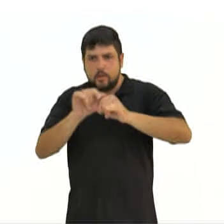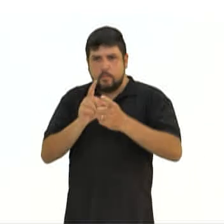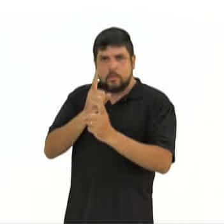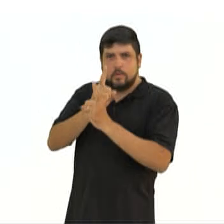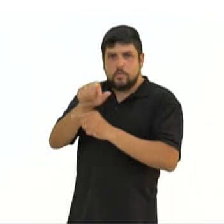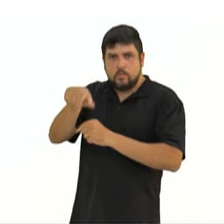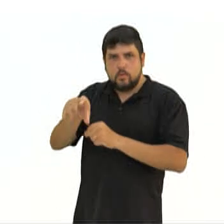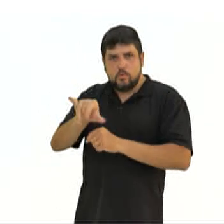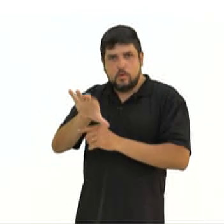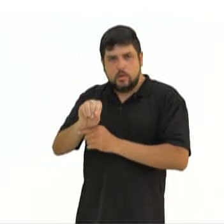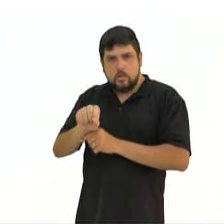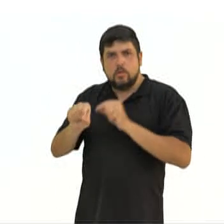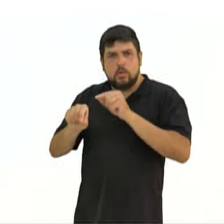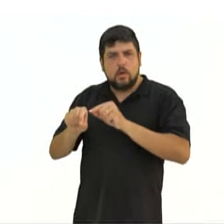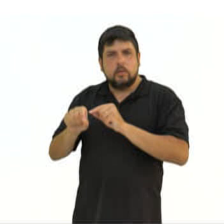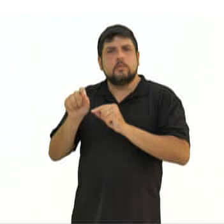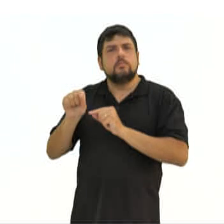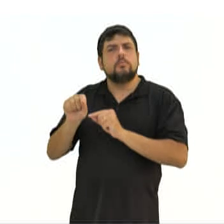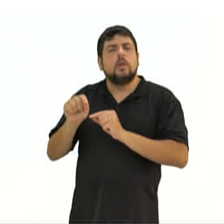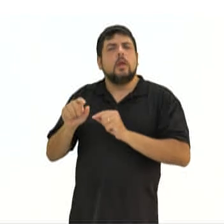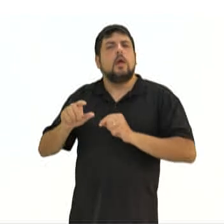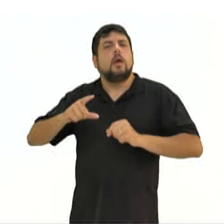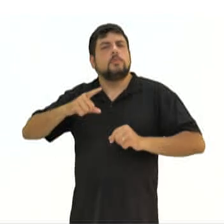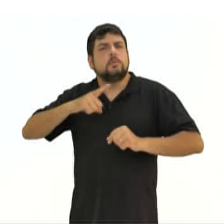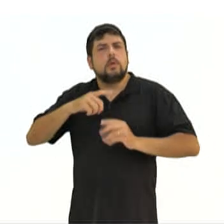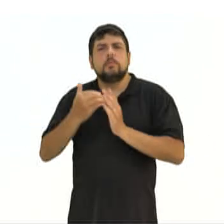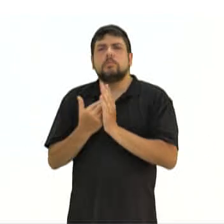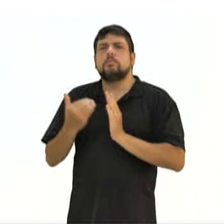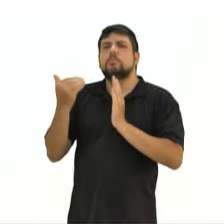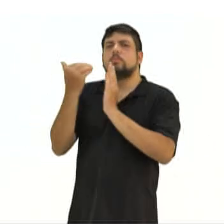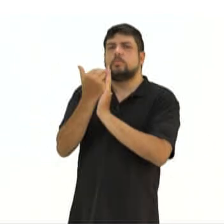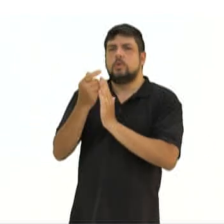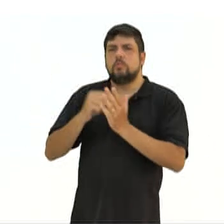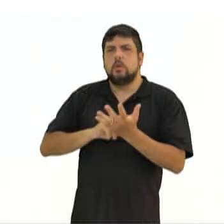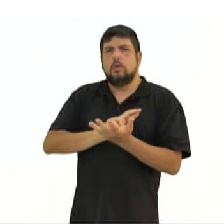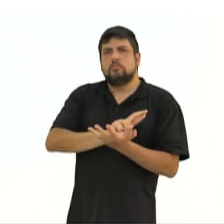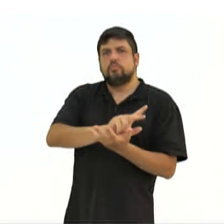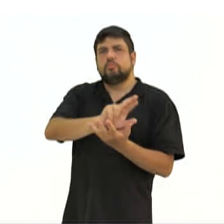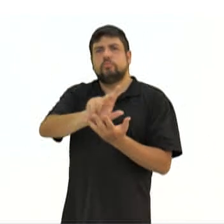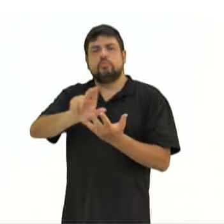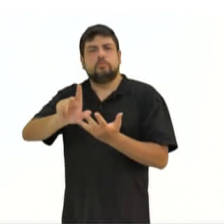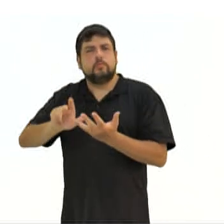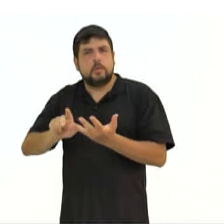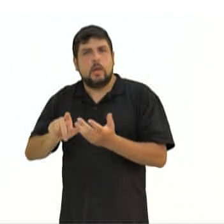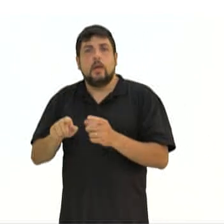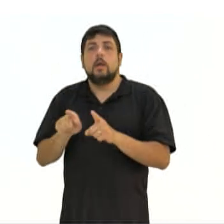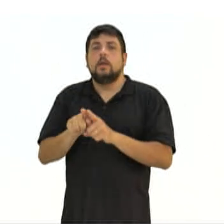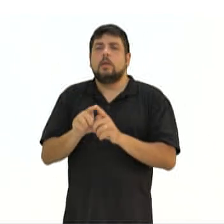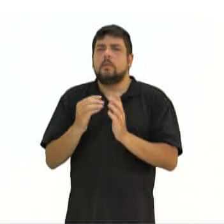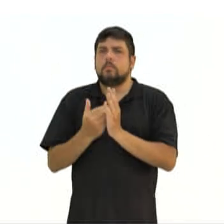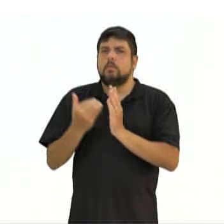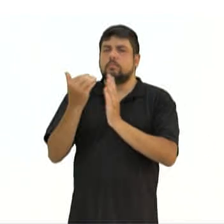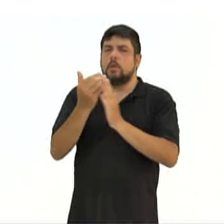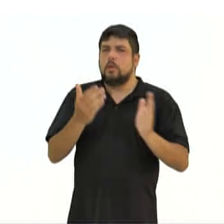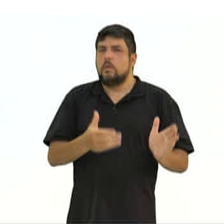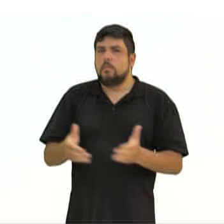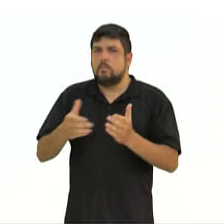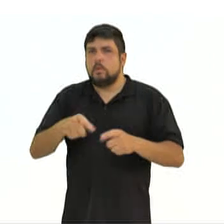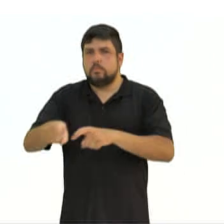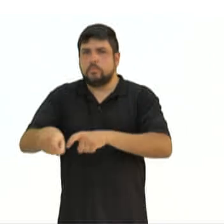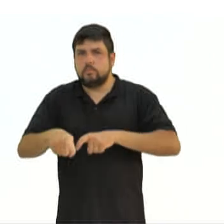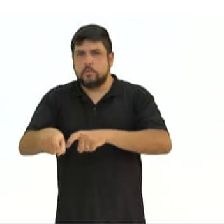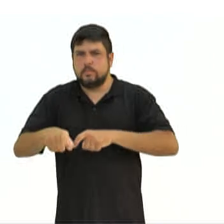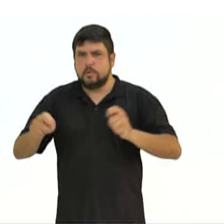lixo levam frequentemente ao aumento da diversidade de espécies e, portanto, o aumento da produtividade agrícola do